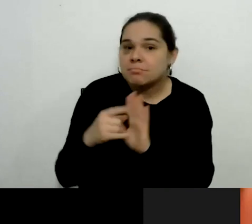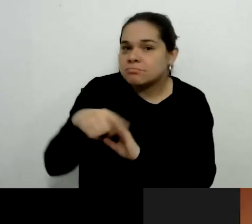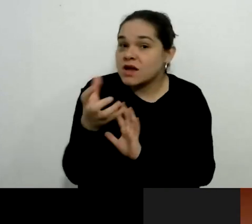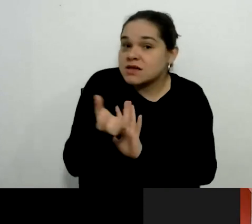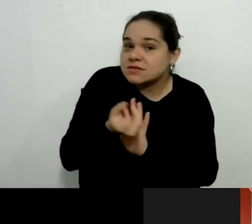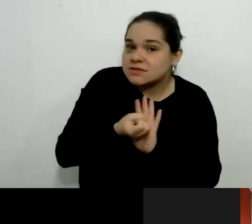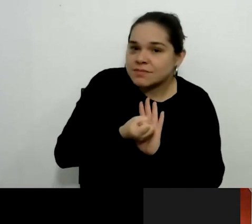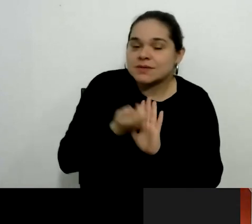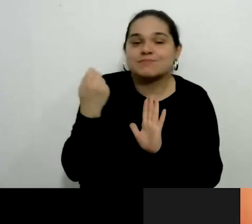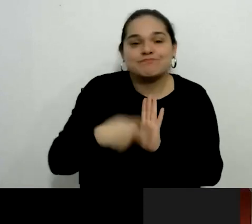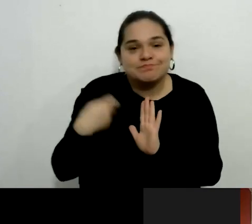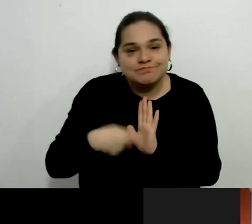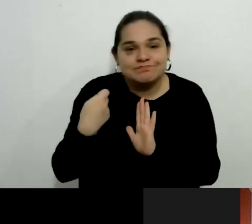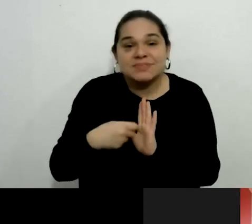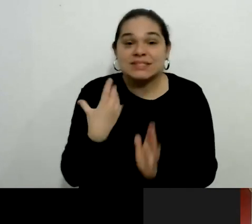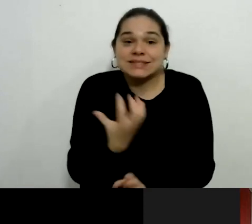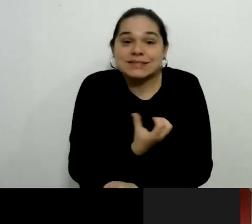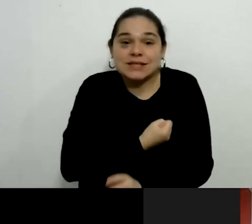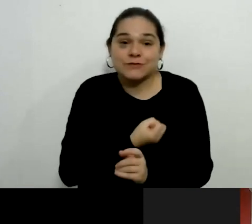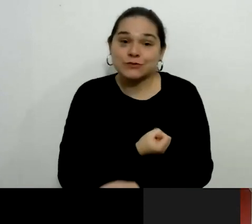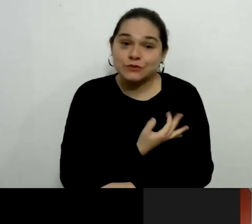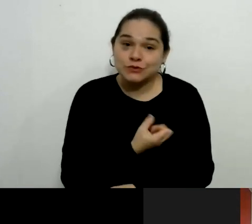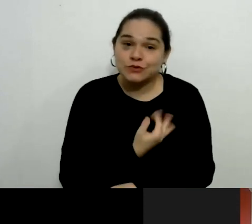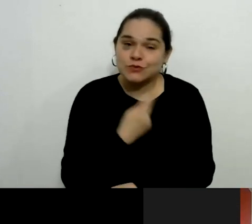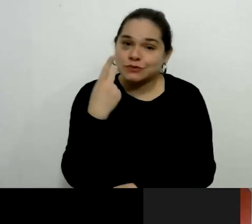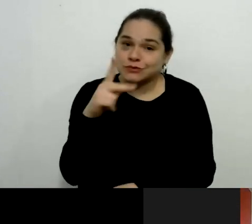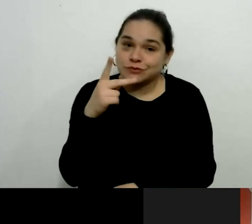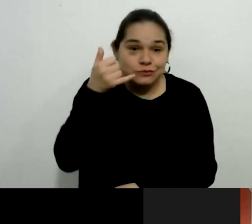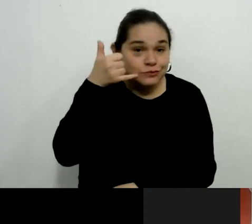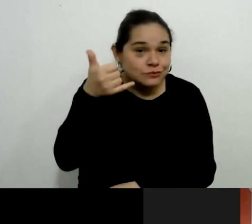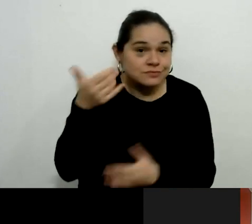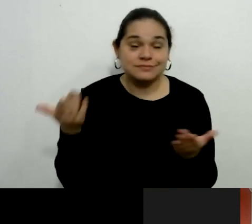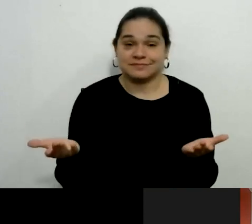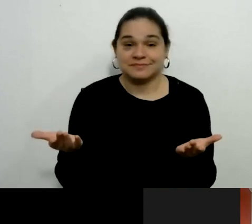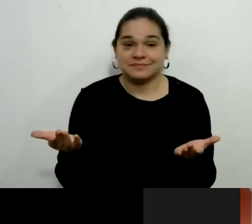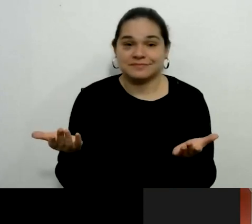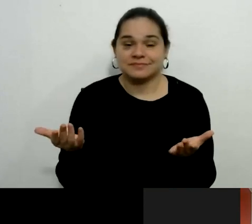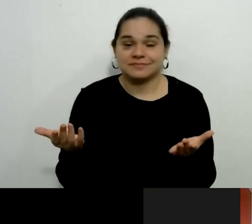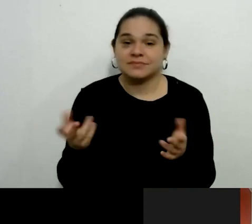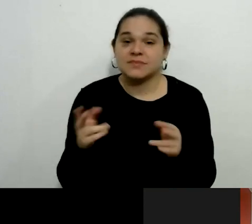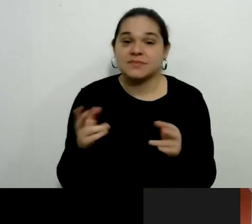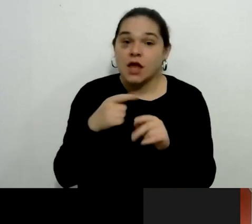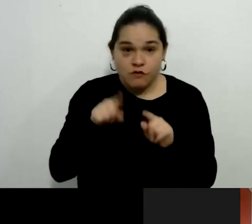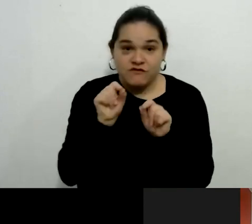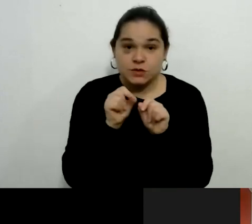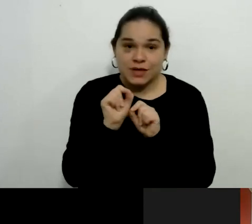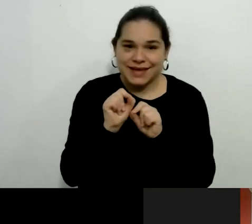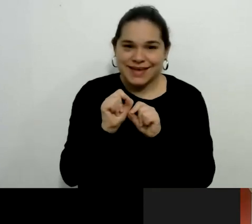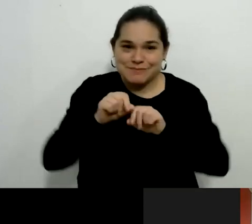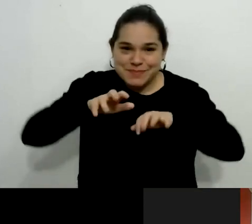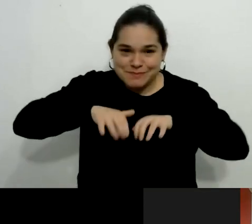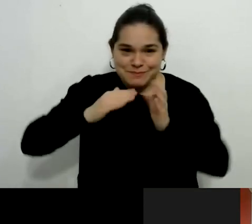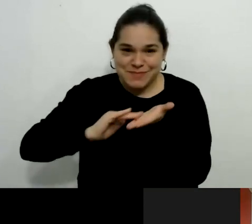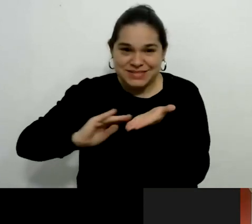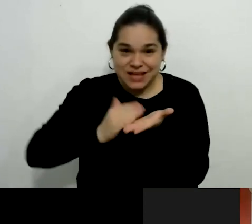que ter adicionado o número da imprensa também na agenda do celular de vocês. Eu vou colocar aqui no nosso bate-papo o